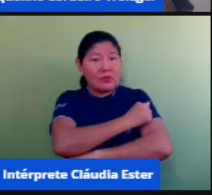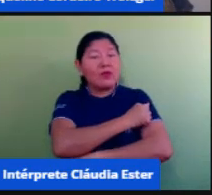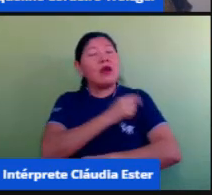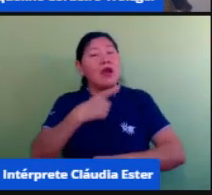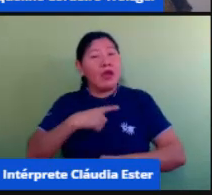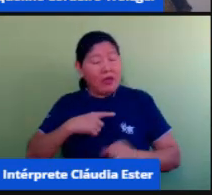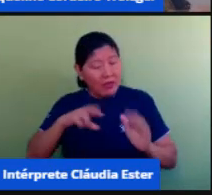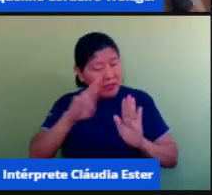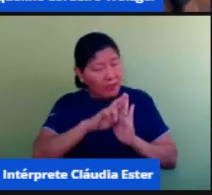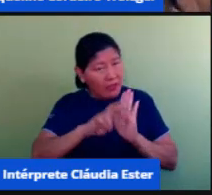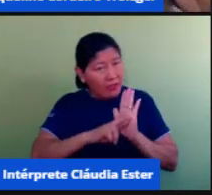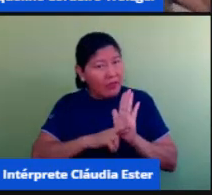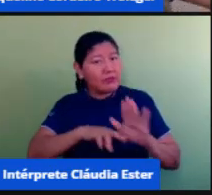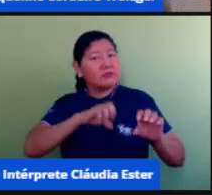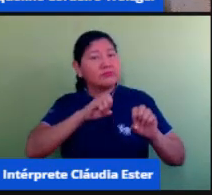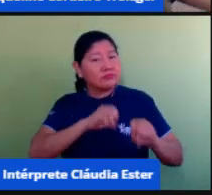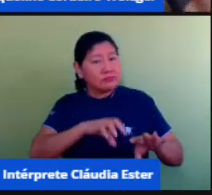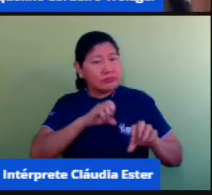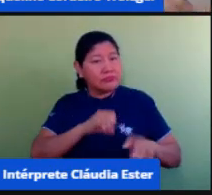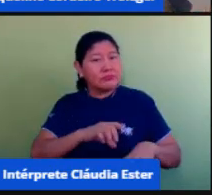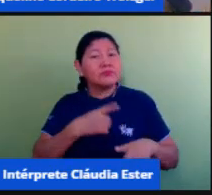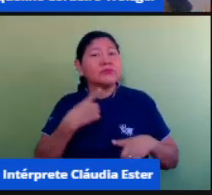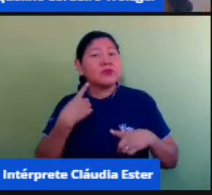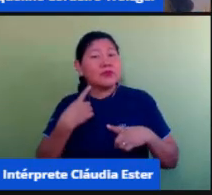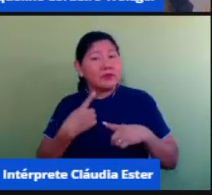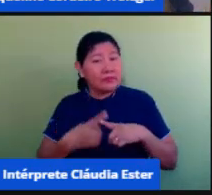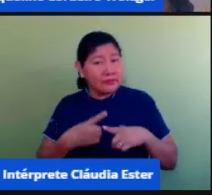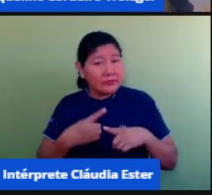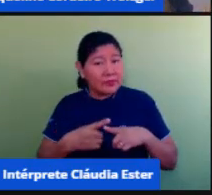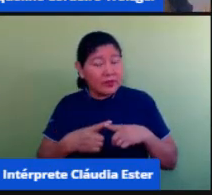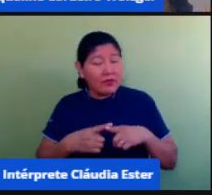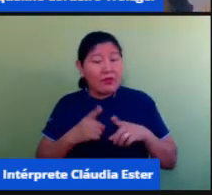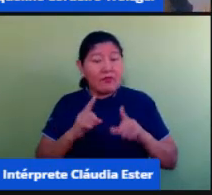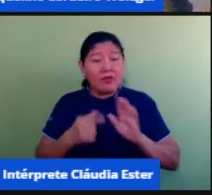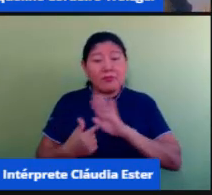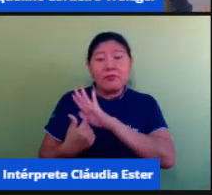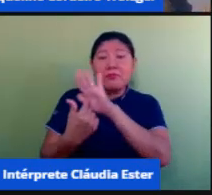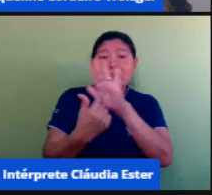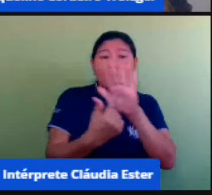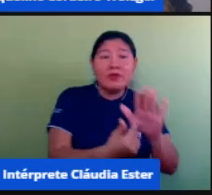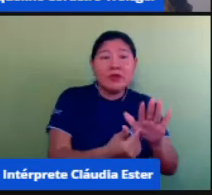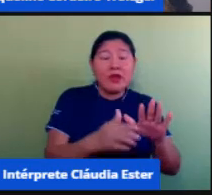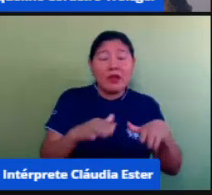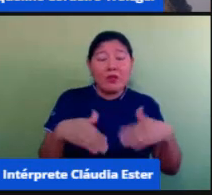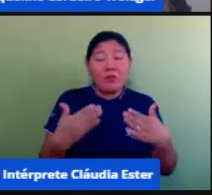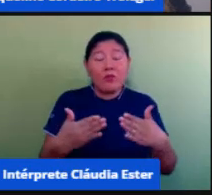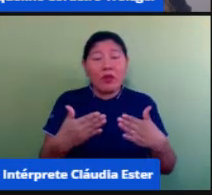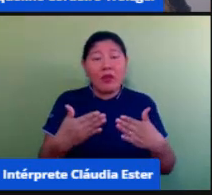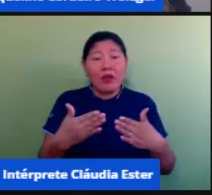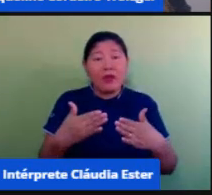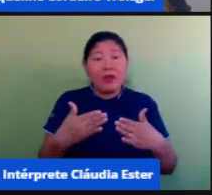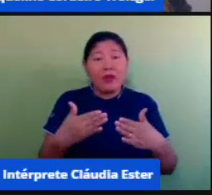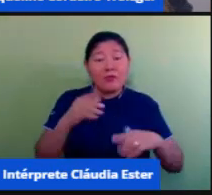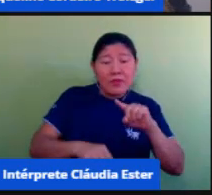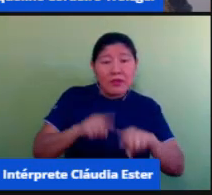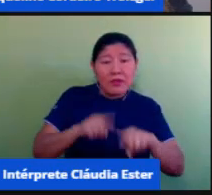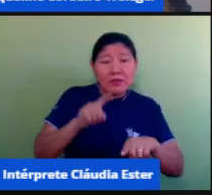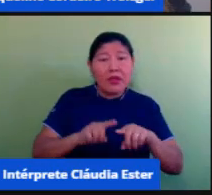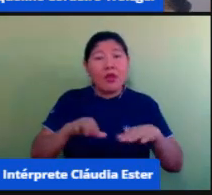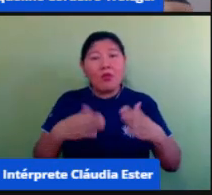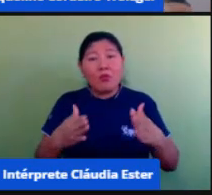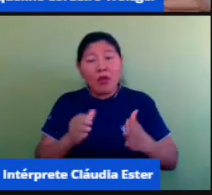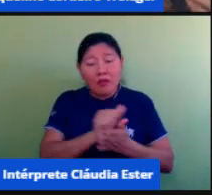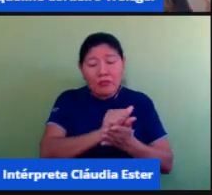pedagógico, principalmente por direcionar quais habilidades e objetos de conhecimentos devem ser retomados pelo